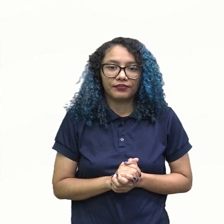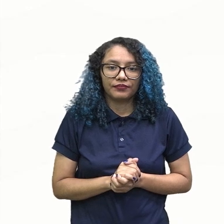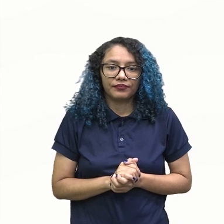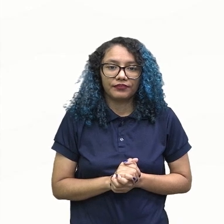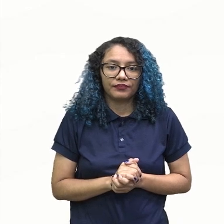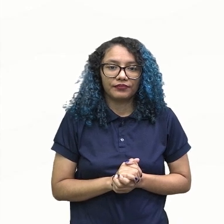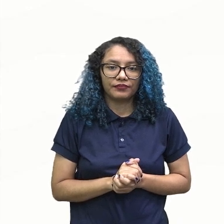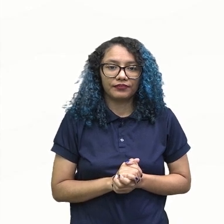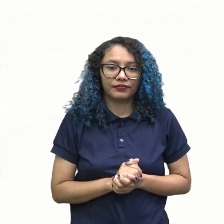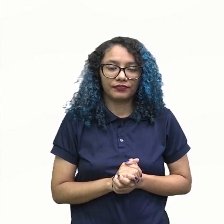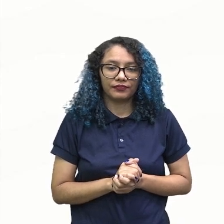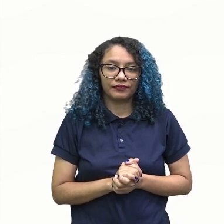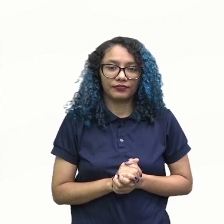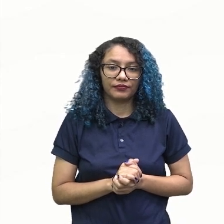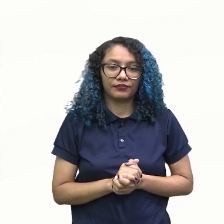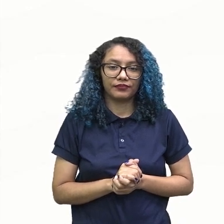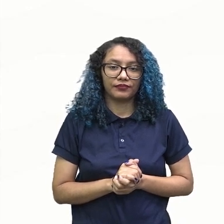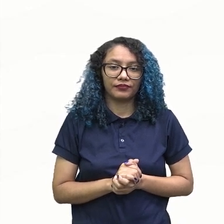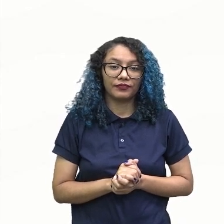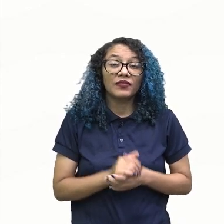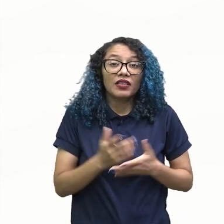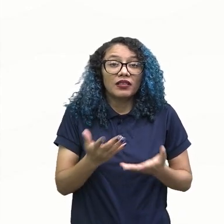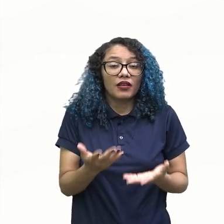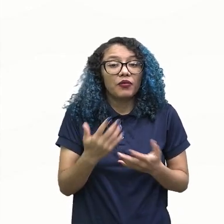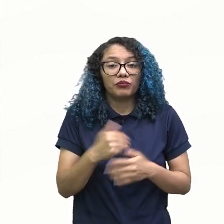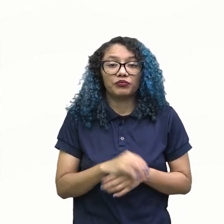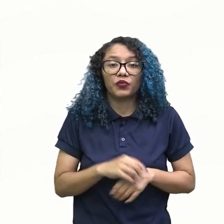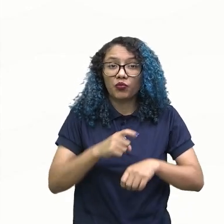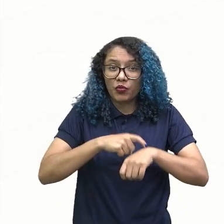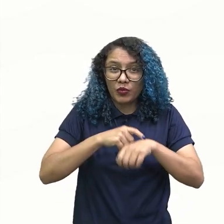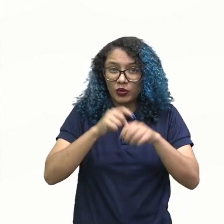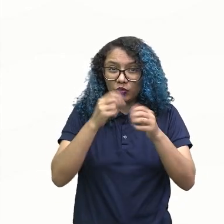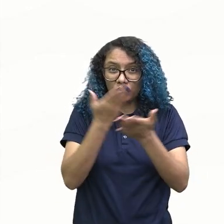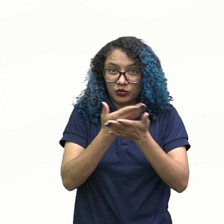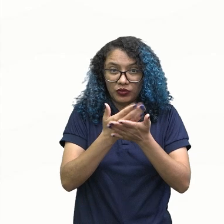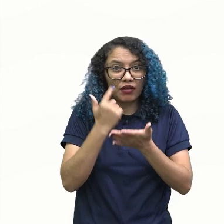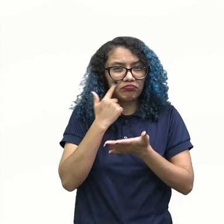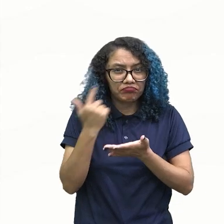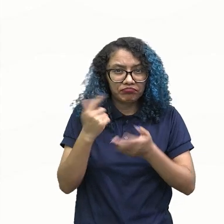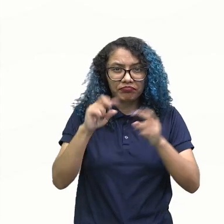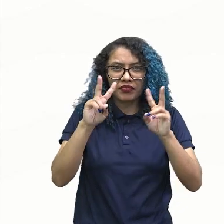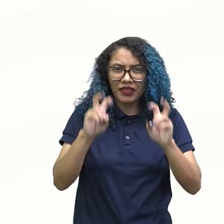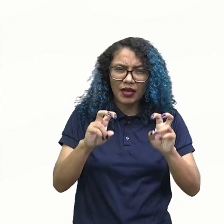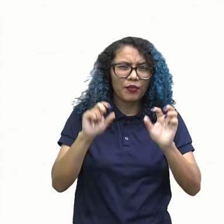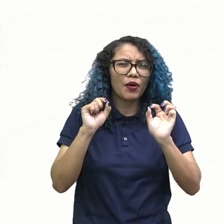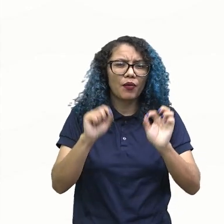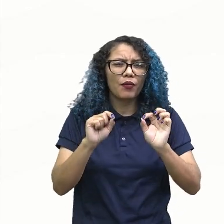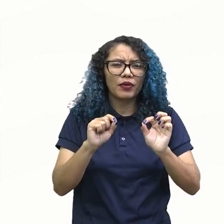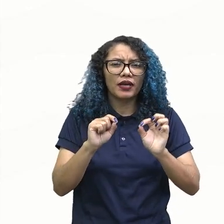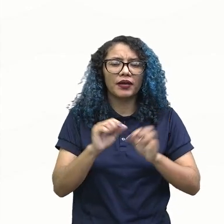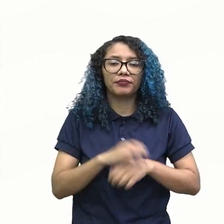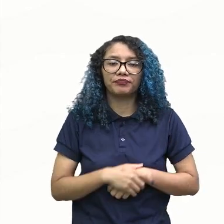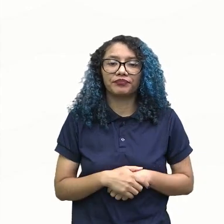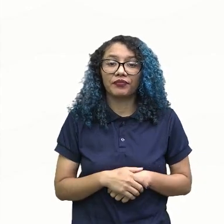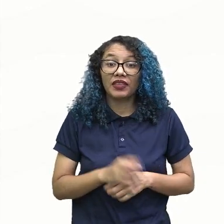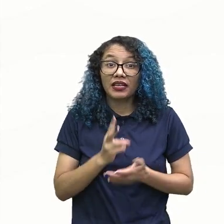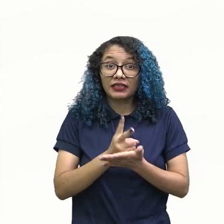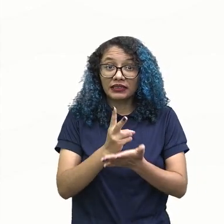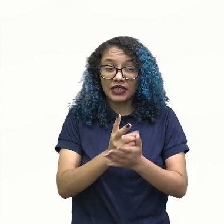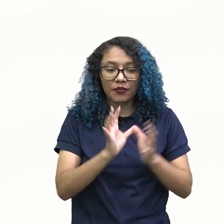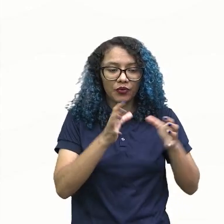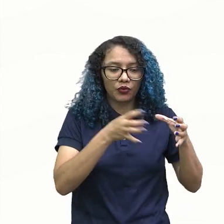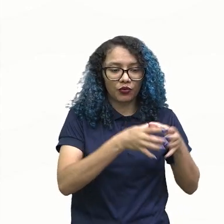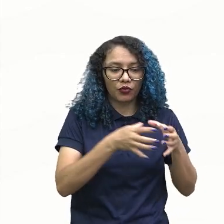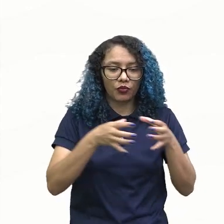nós estudamos função, que nós temos que estar ali super atentos, é que nós vamos estar trabalhando ali com dois conjuntos, e esses